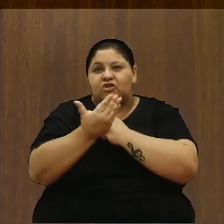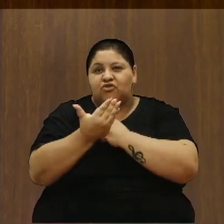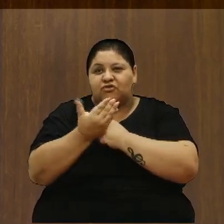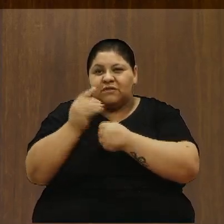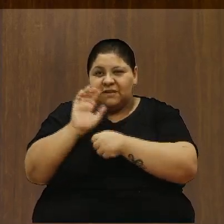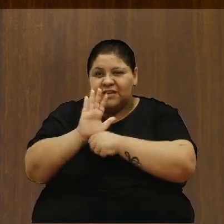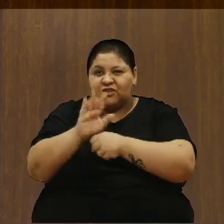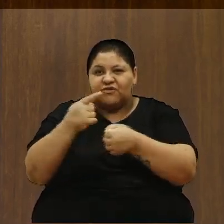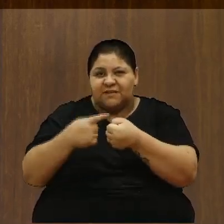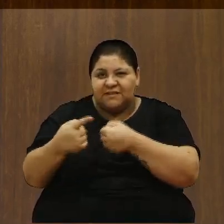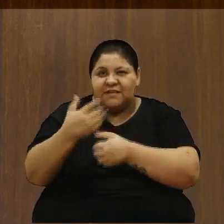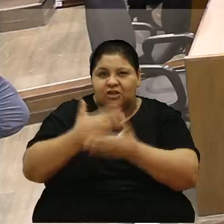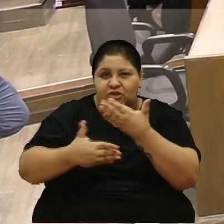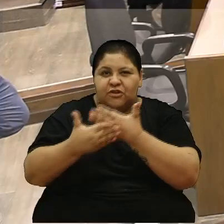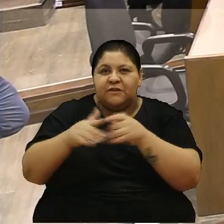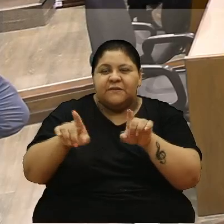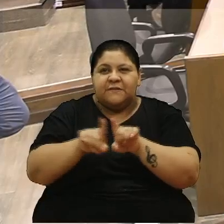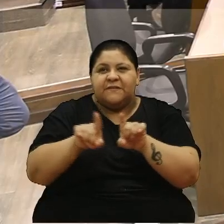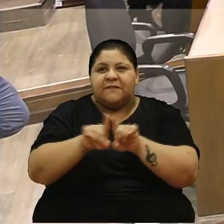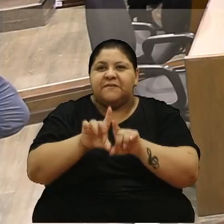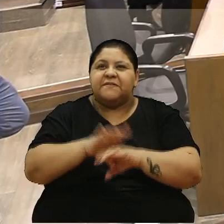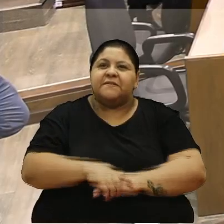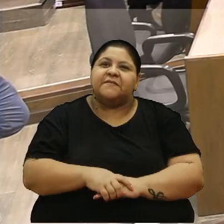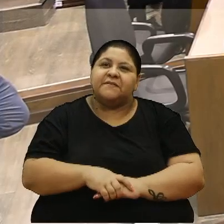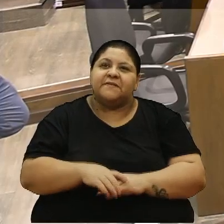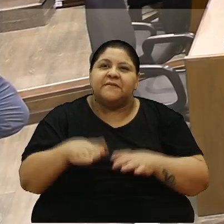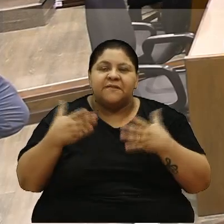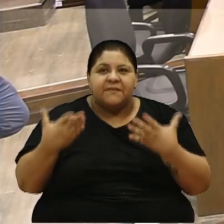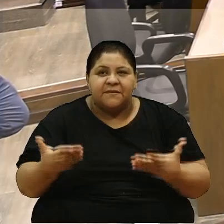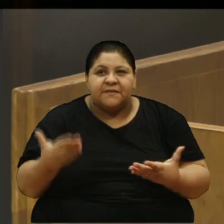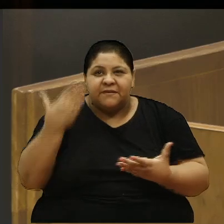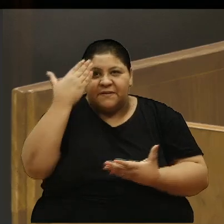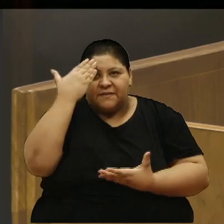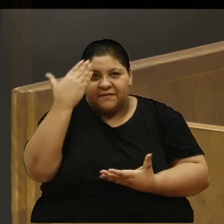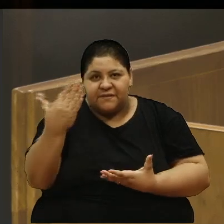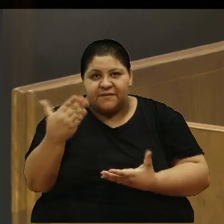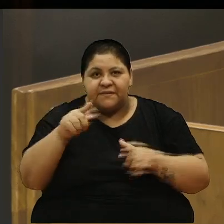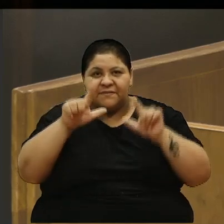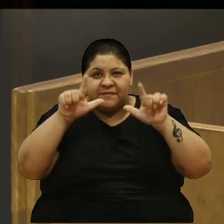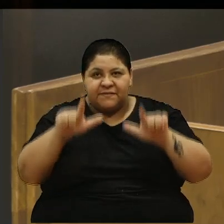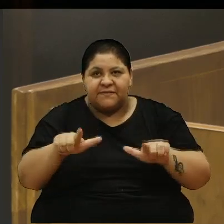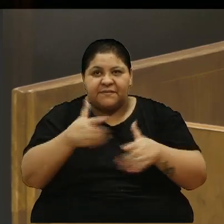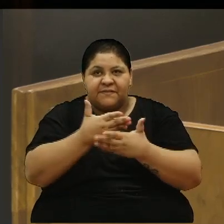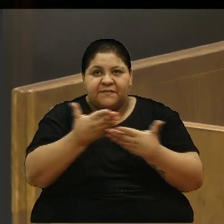cidade inteira. Muito obrigado. Muito bem. Então tá, senhoras e senhores, muito obrigado pelo espaço.